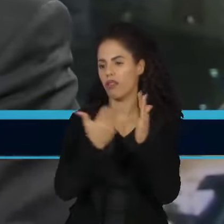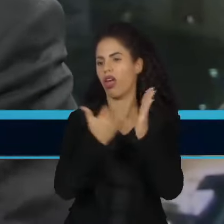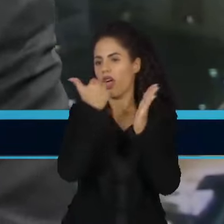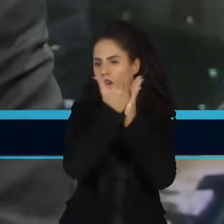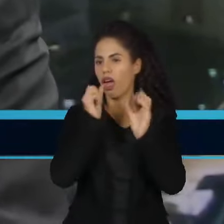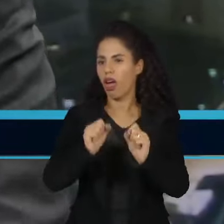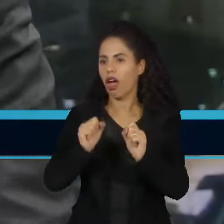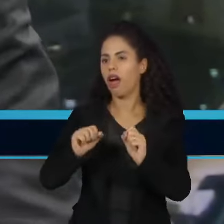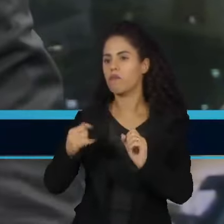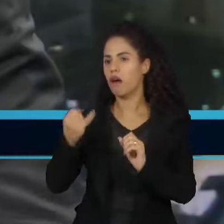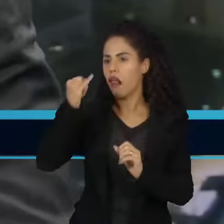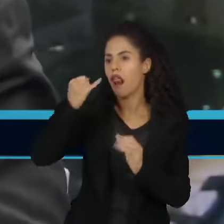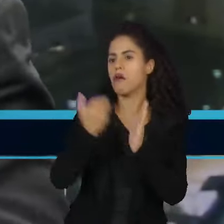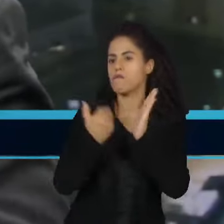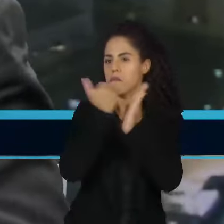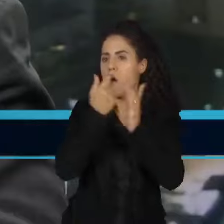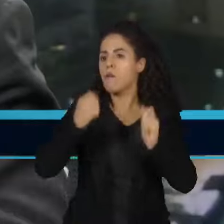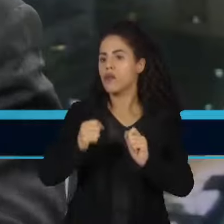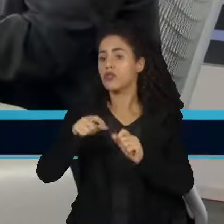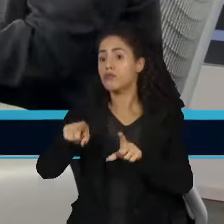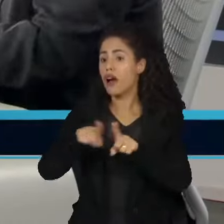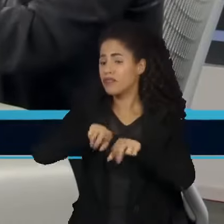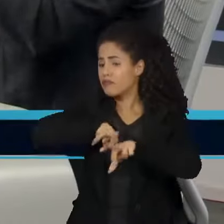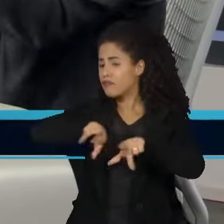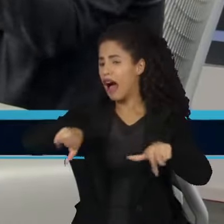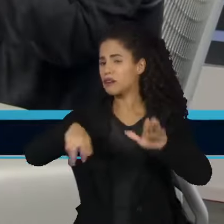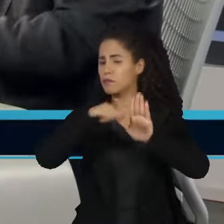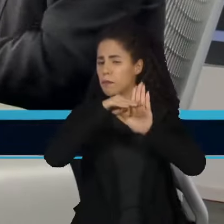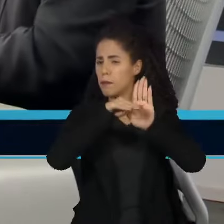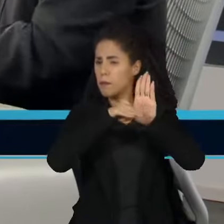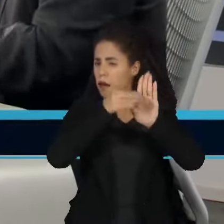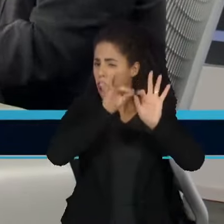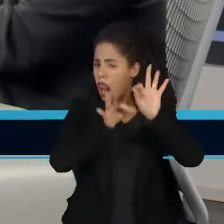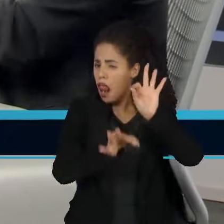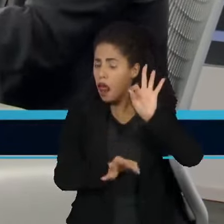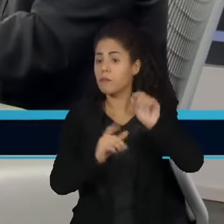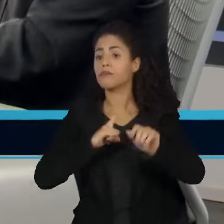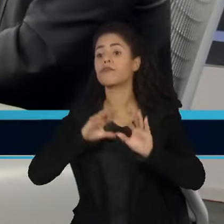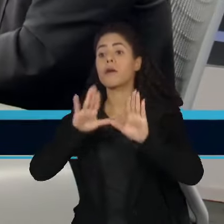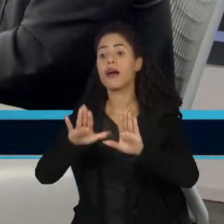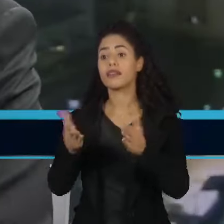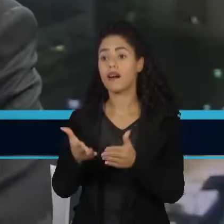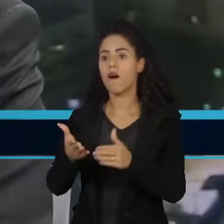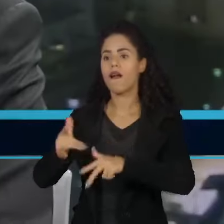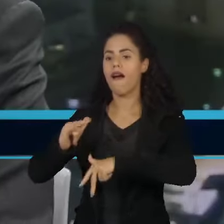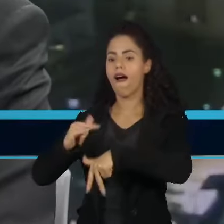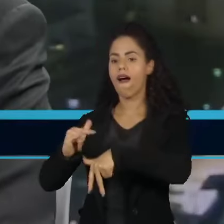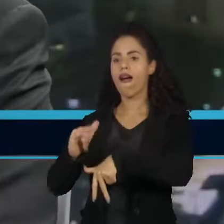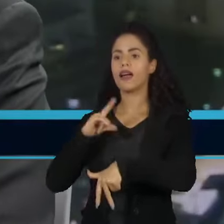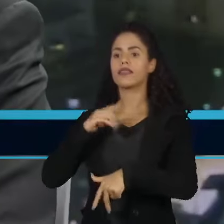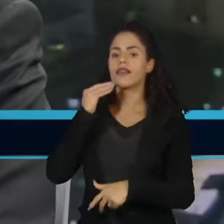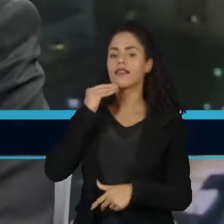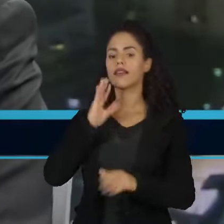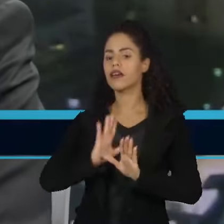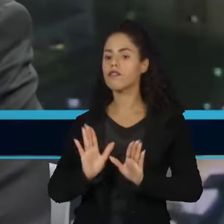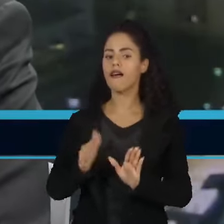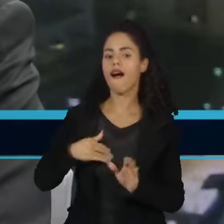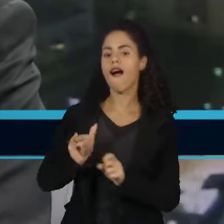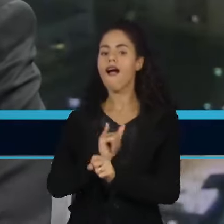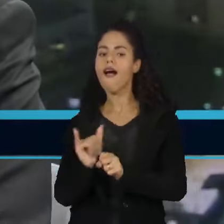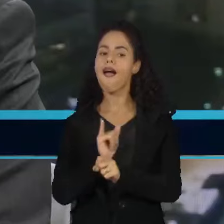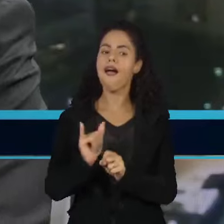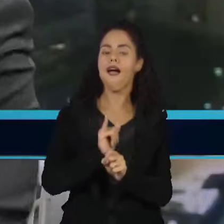entrar, tem uma série de elementos que poderiam entrar, mas exatamente, tem lobistas no Congresso neste exato momento tentando fazer com que